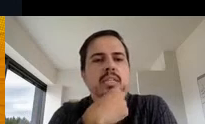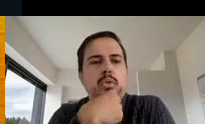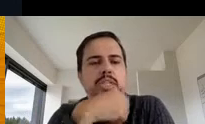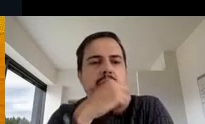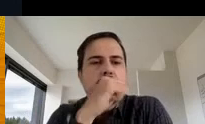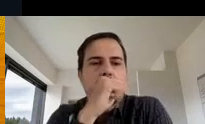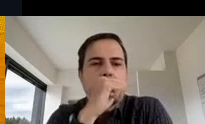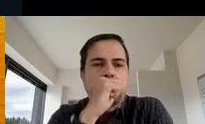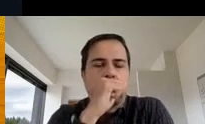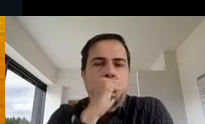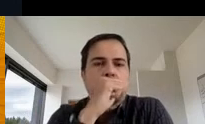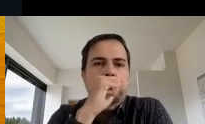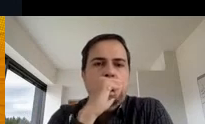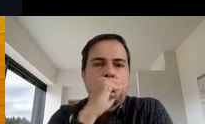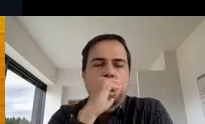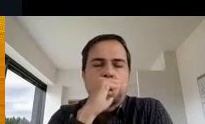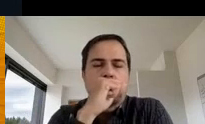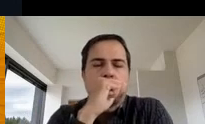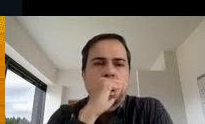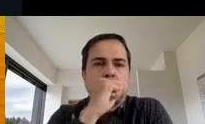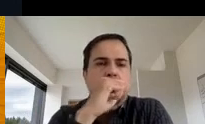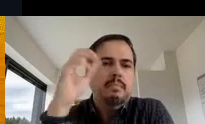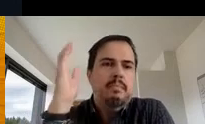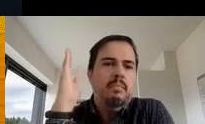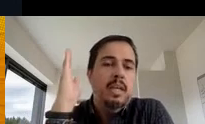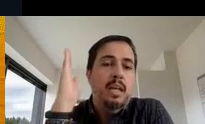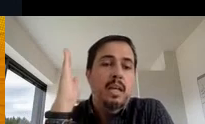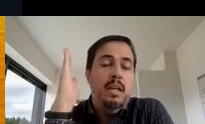mas são muito valorizadas hoje.